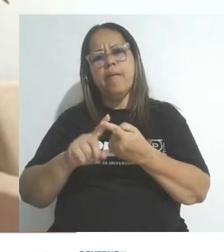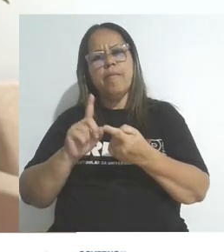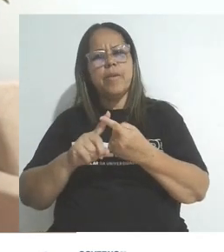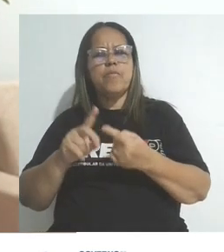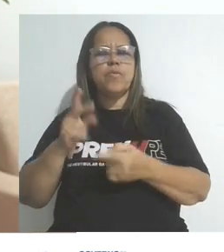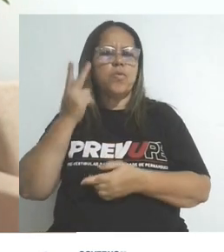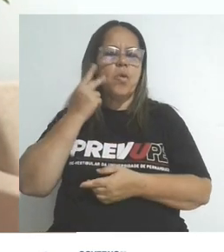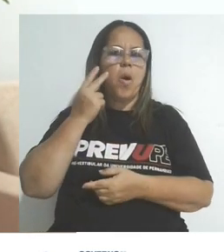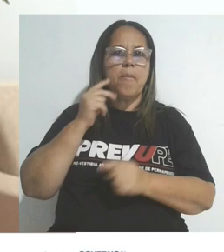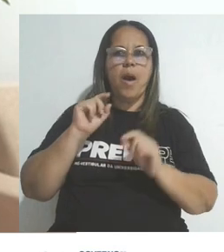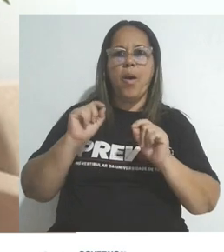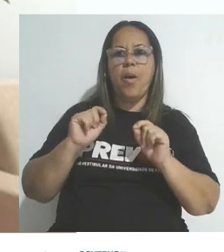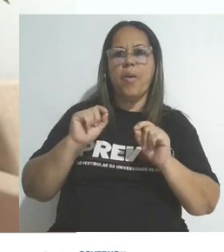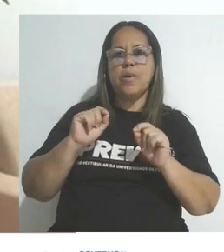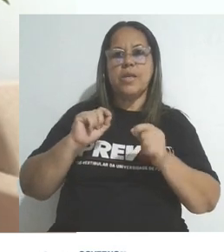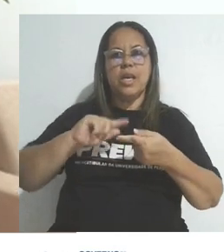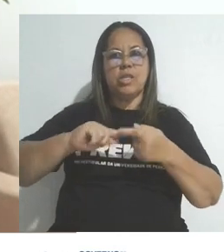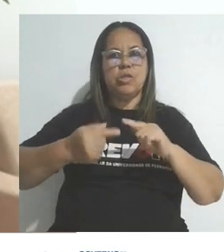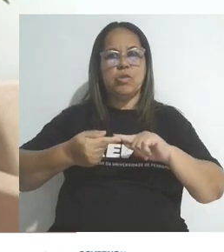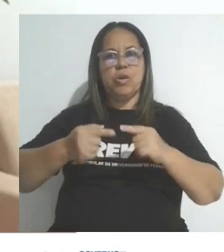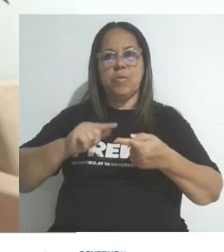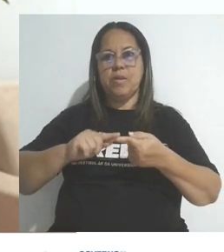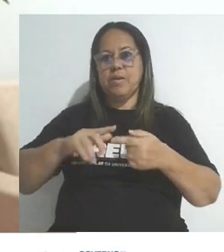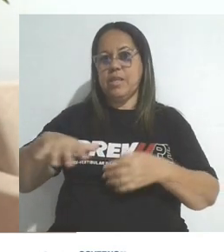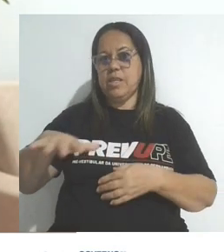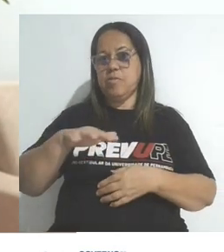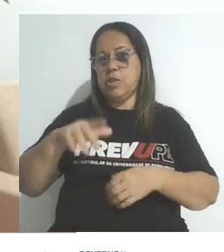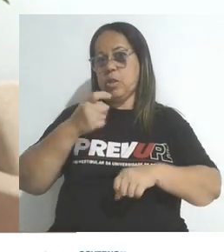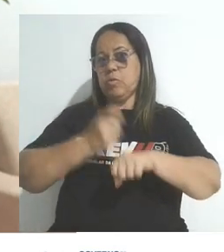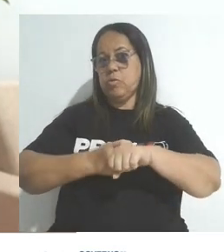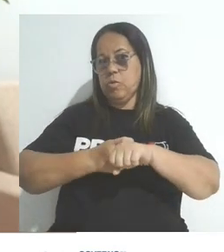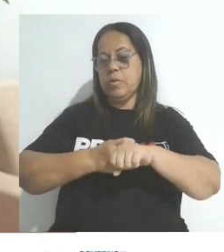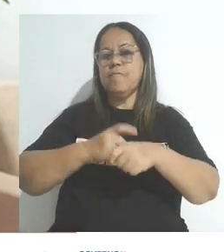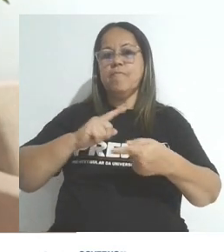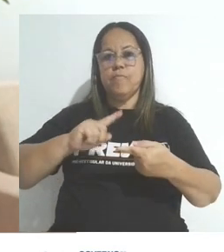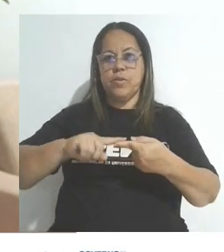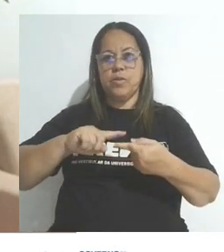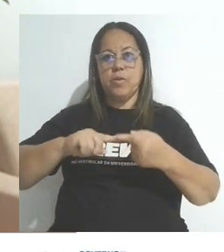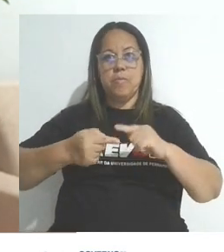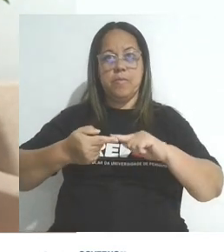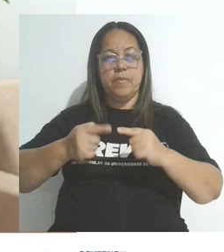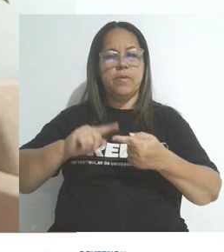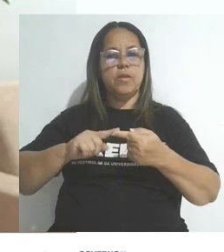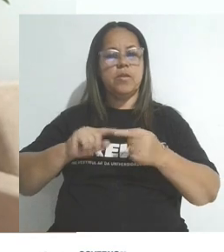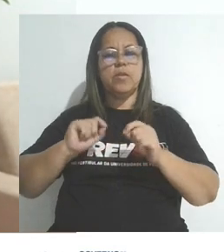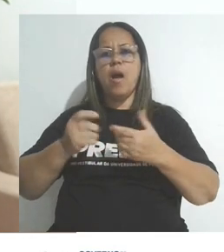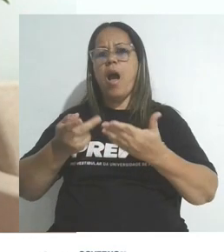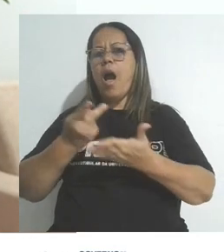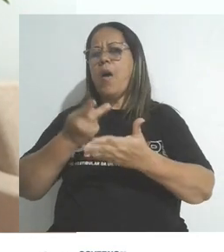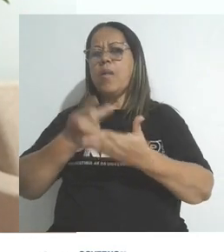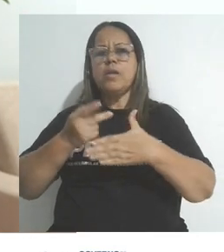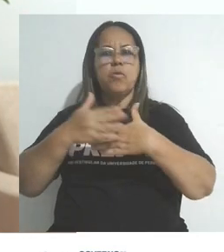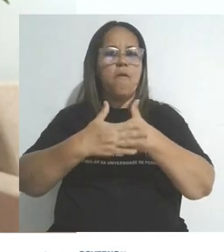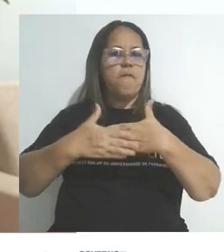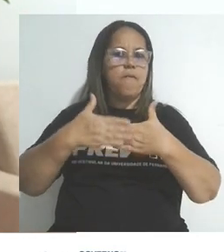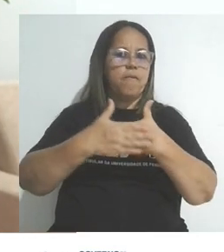clássico é a geometria espacial, né? Esses com sólidos geométricos, que são feitos de faces